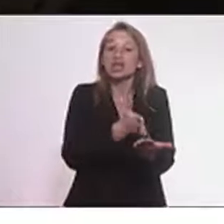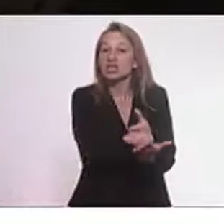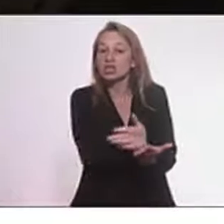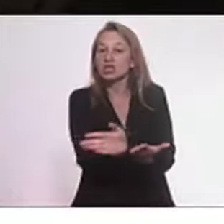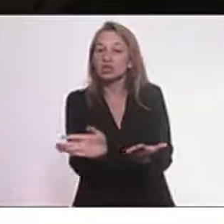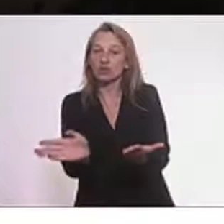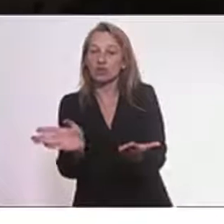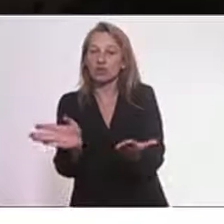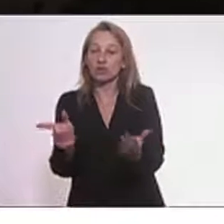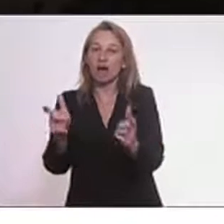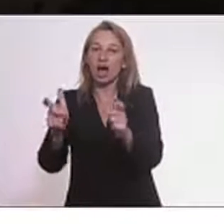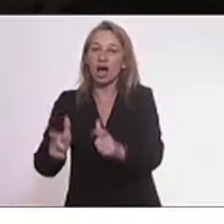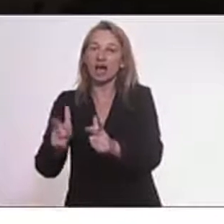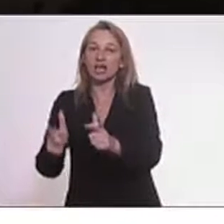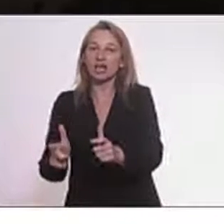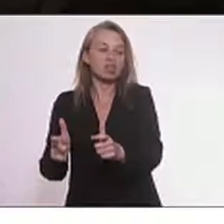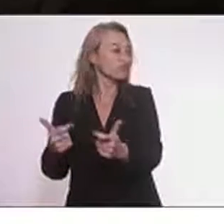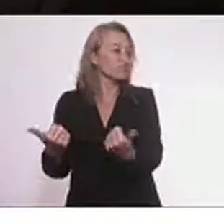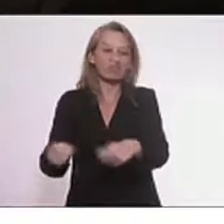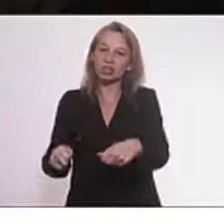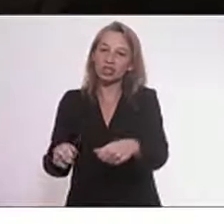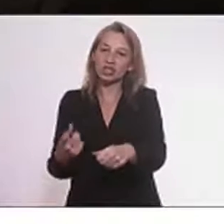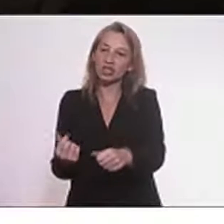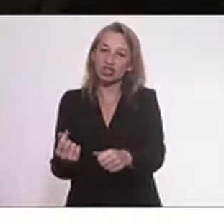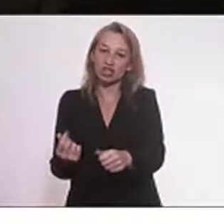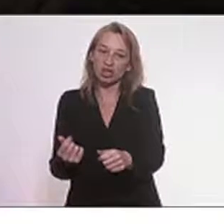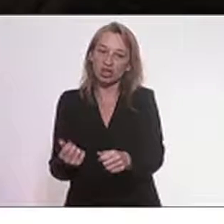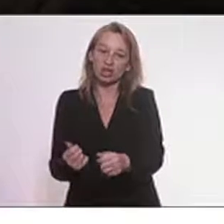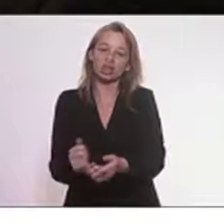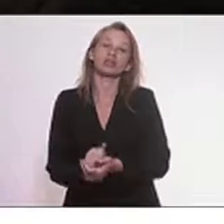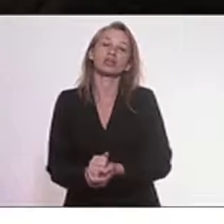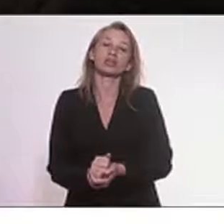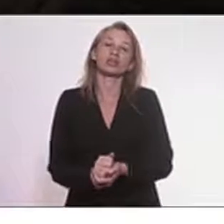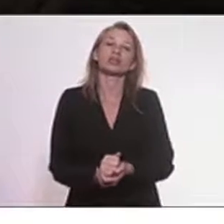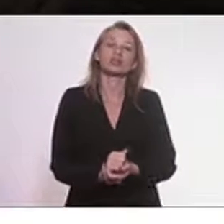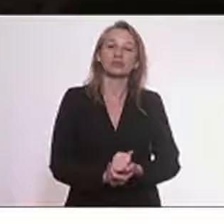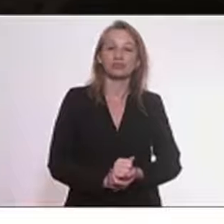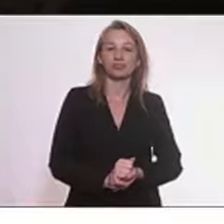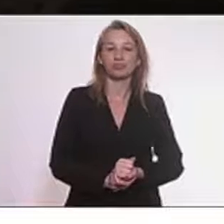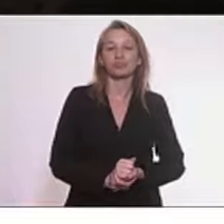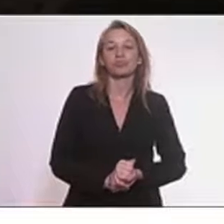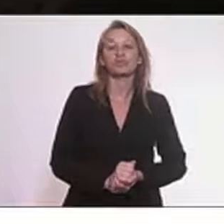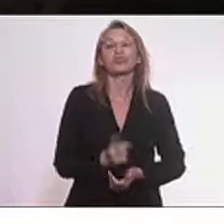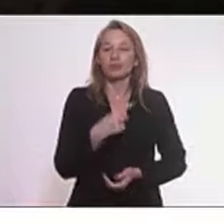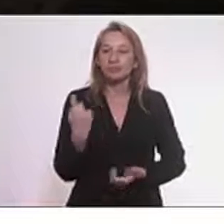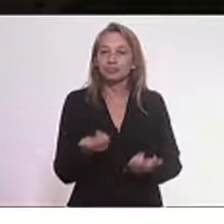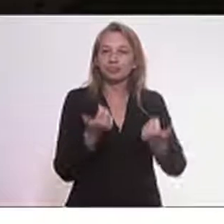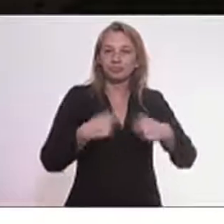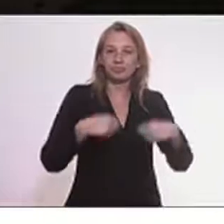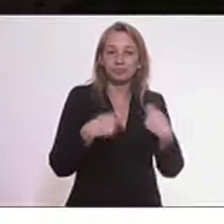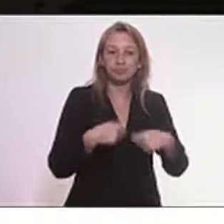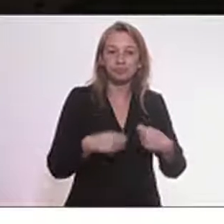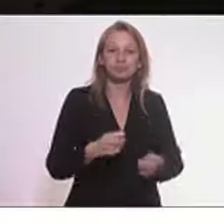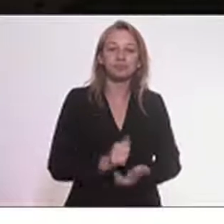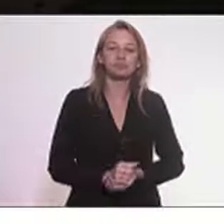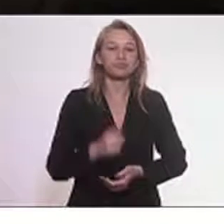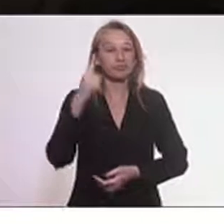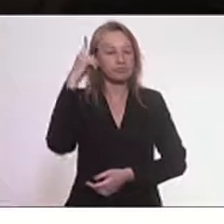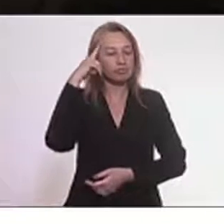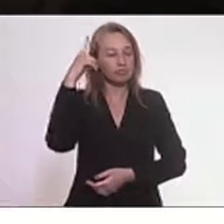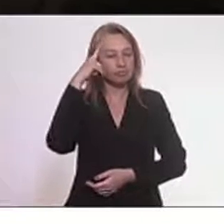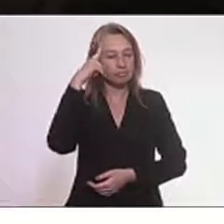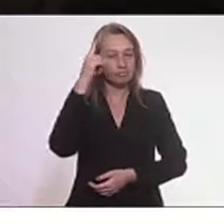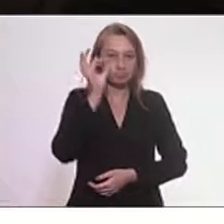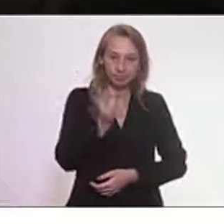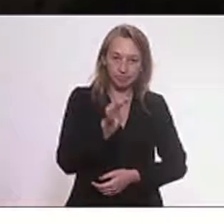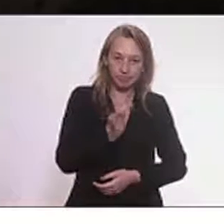necessitadas, mesmo que esse projeto só entre em vigor após o regime de recuperação fiscal. Nós precisamos de uma mentalidade